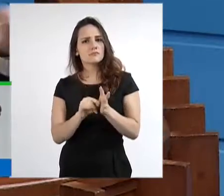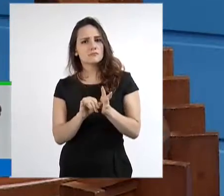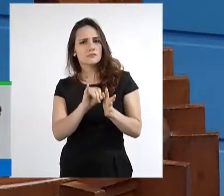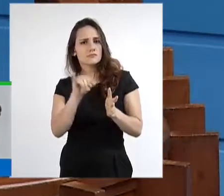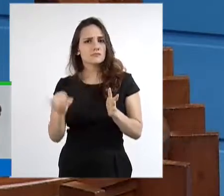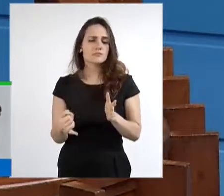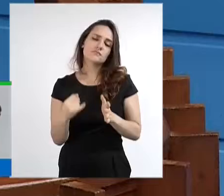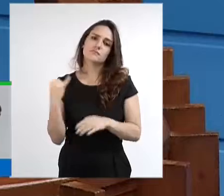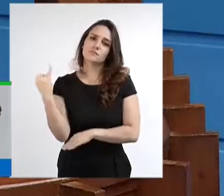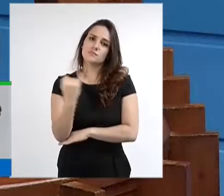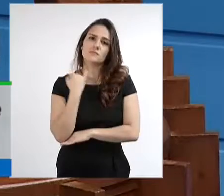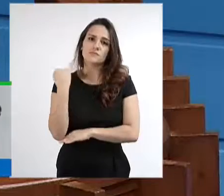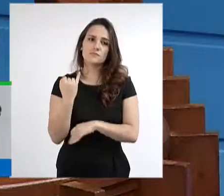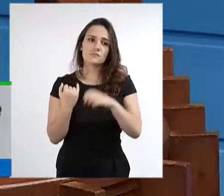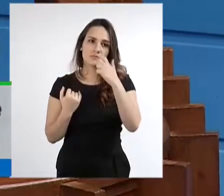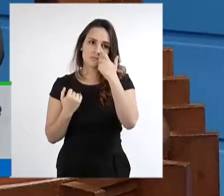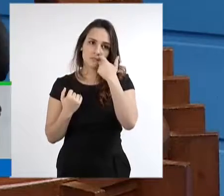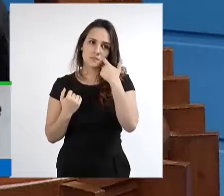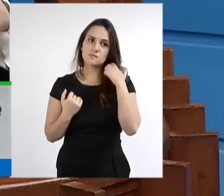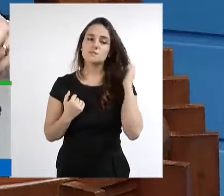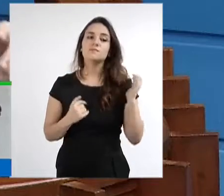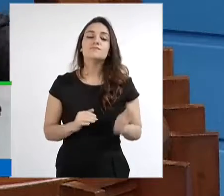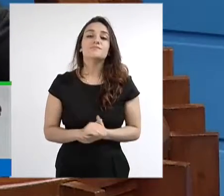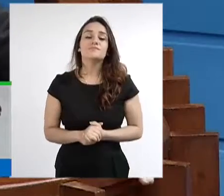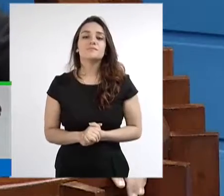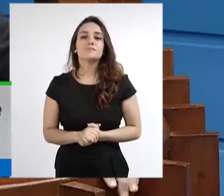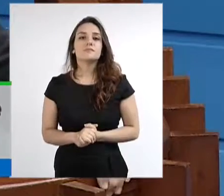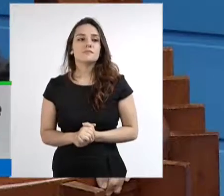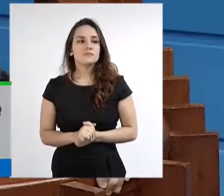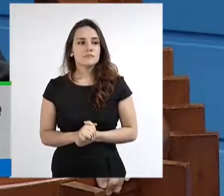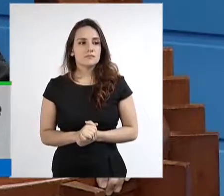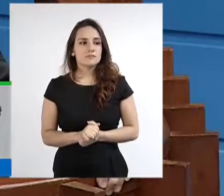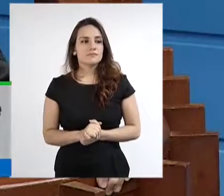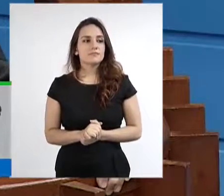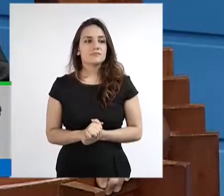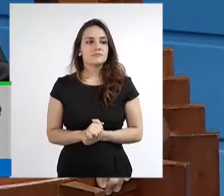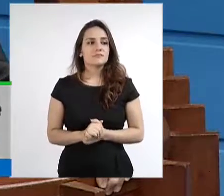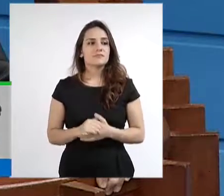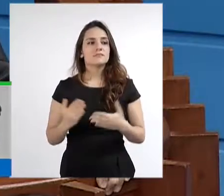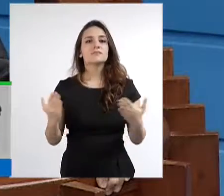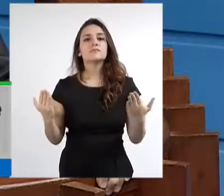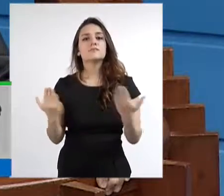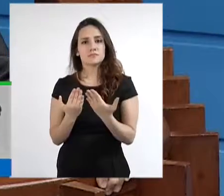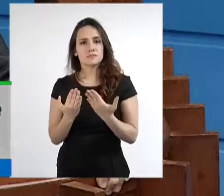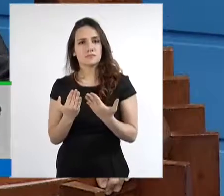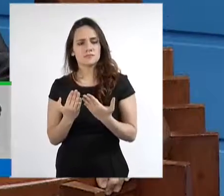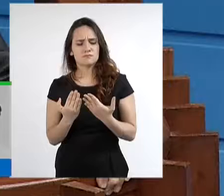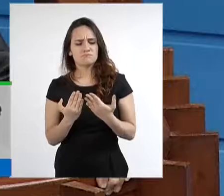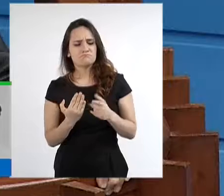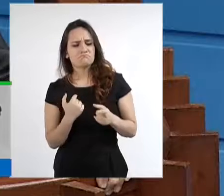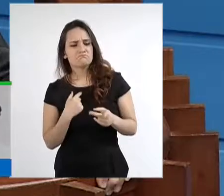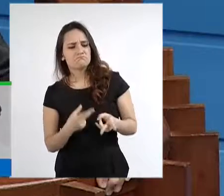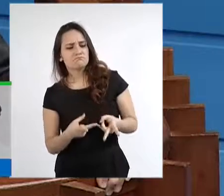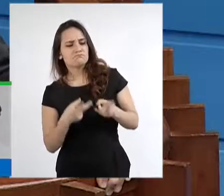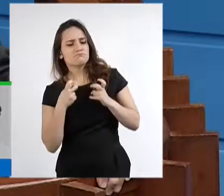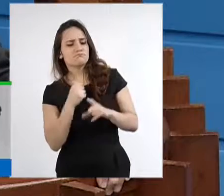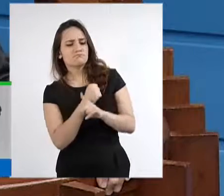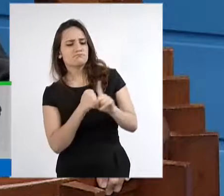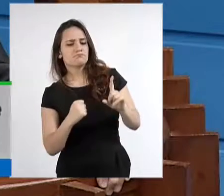muito importante. Diante da necessidade que a população